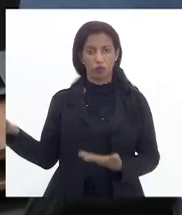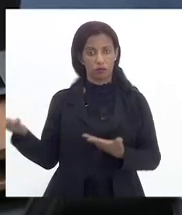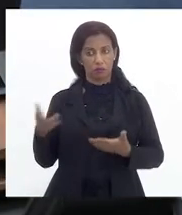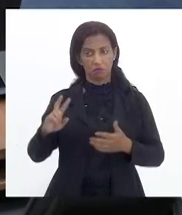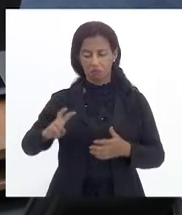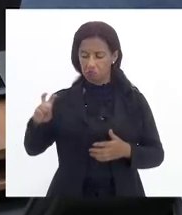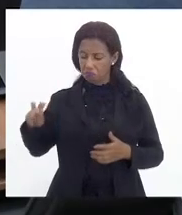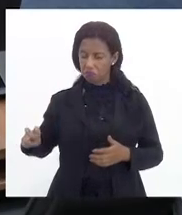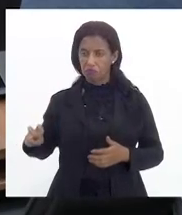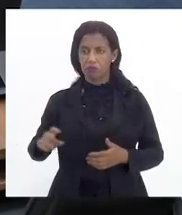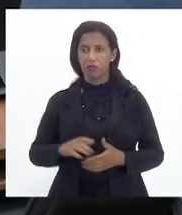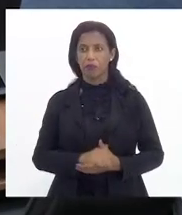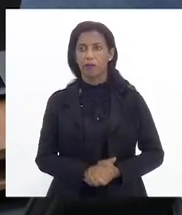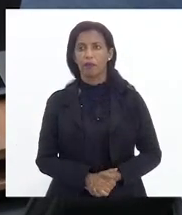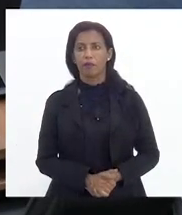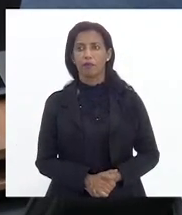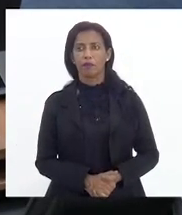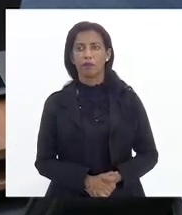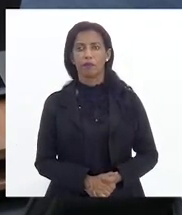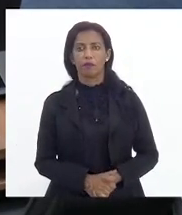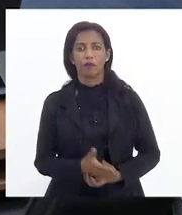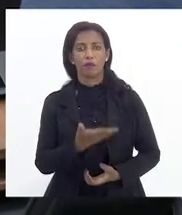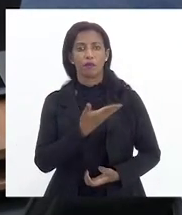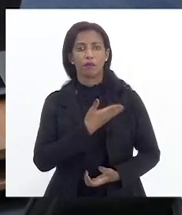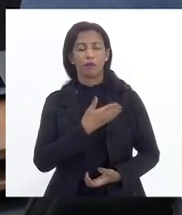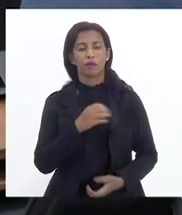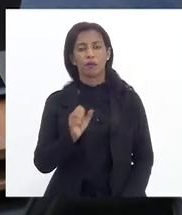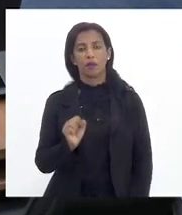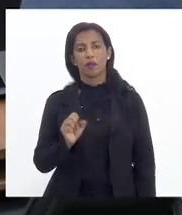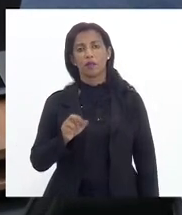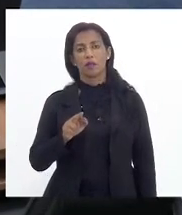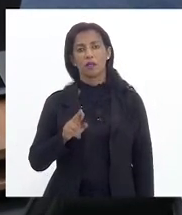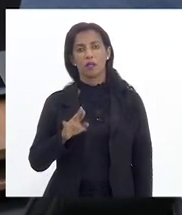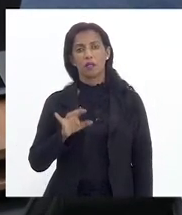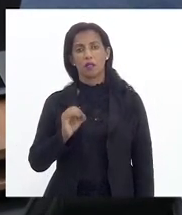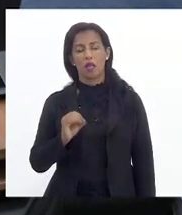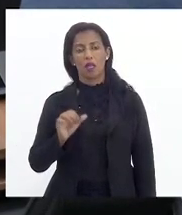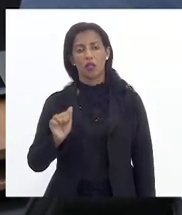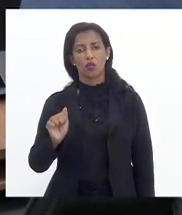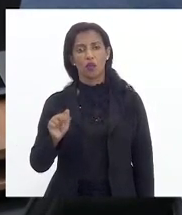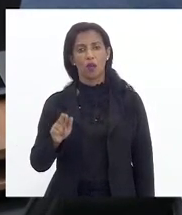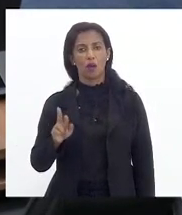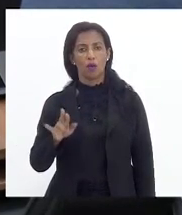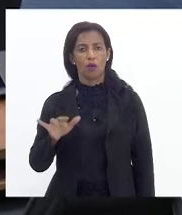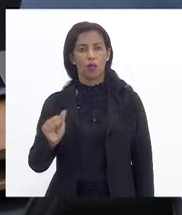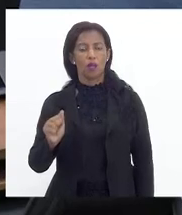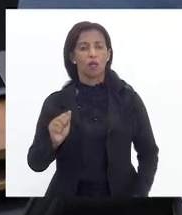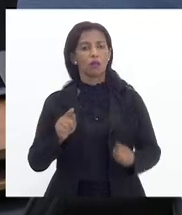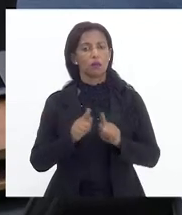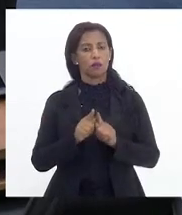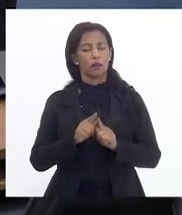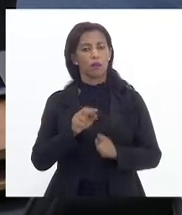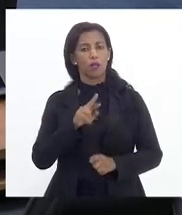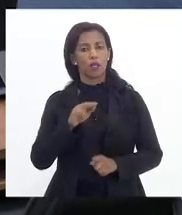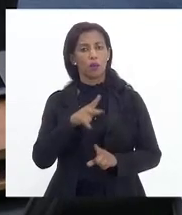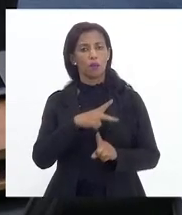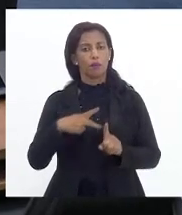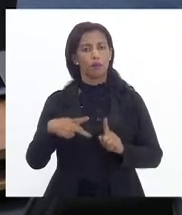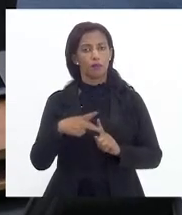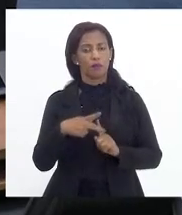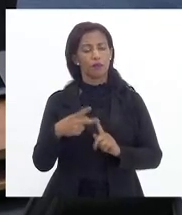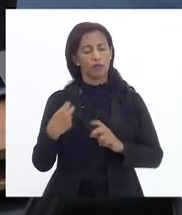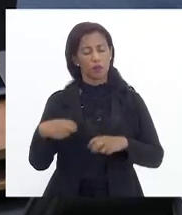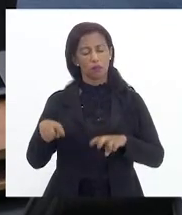mesa o meu querido amigo Sérgio Aureliano o presidente do Rio previdência previdência também